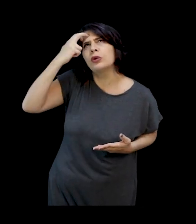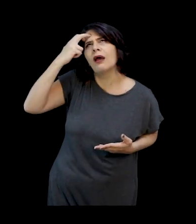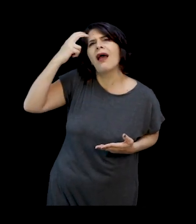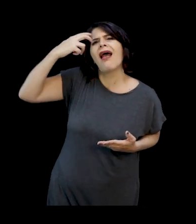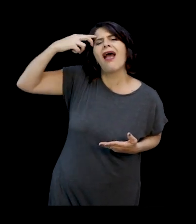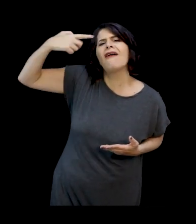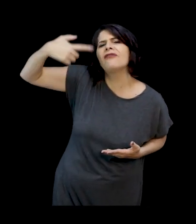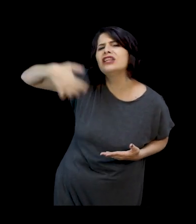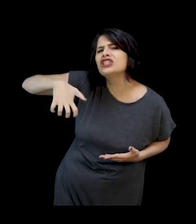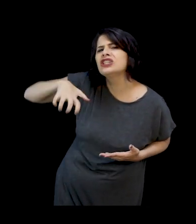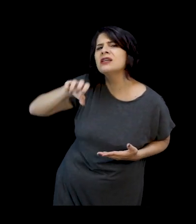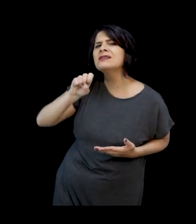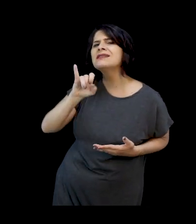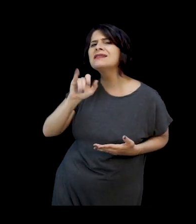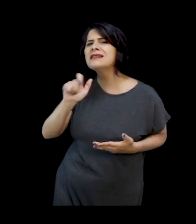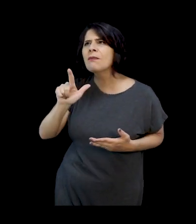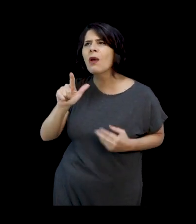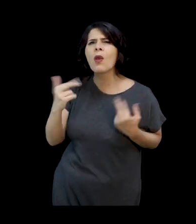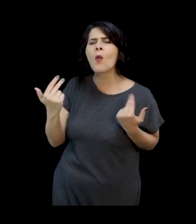a gente tem hoje